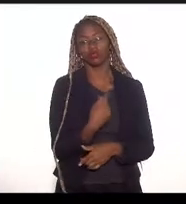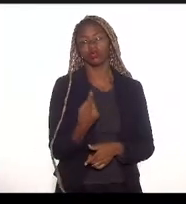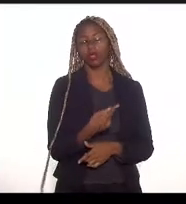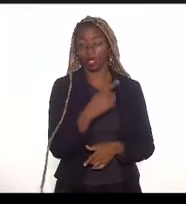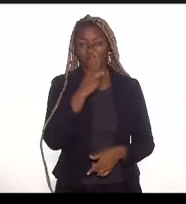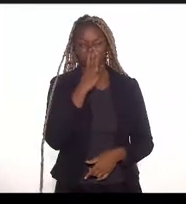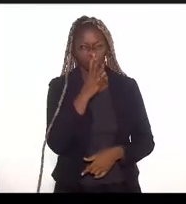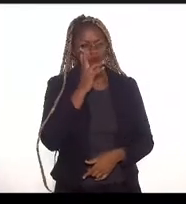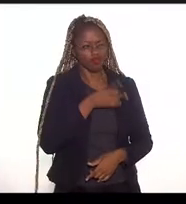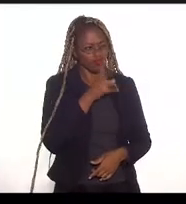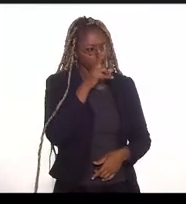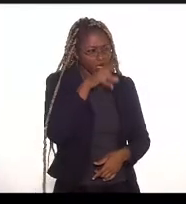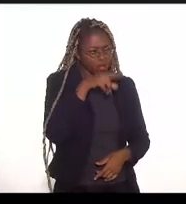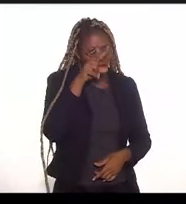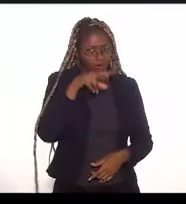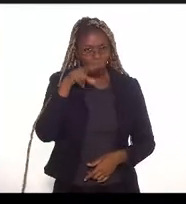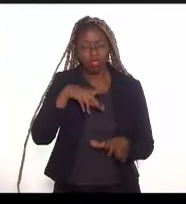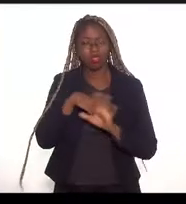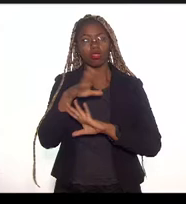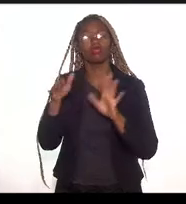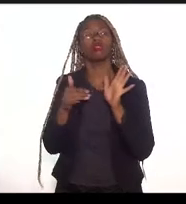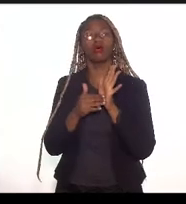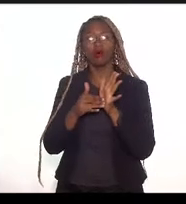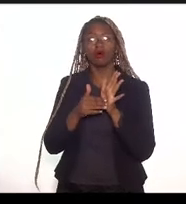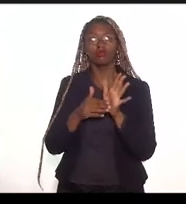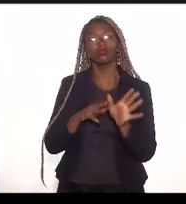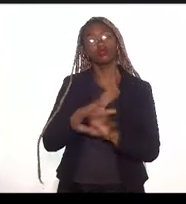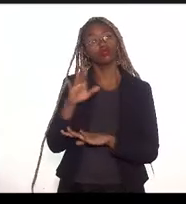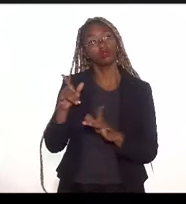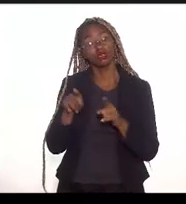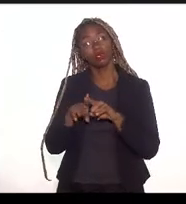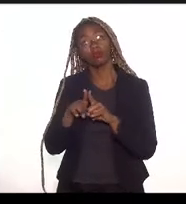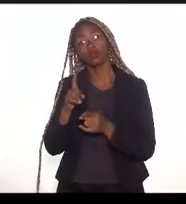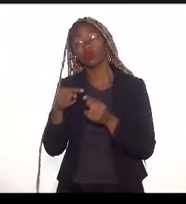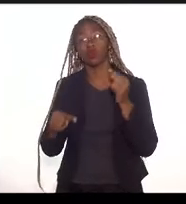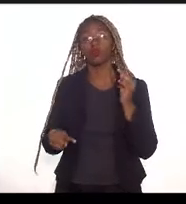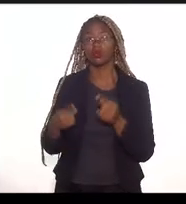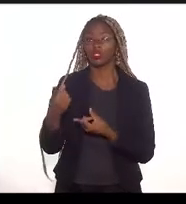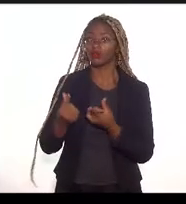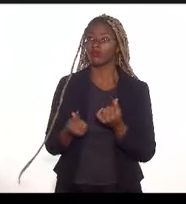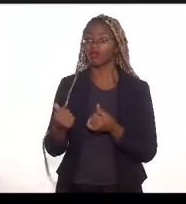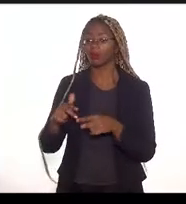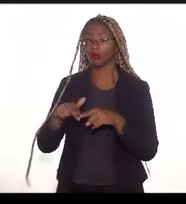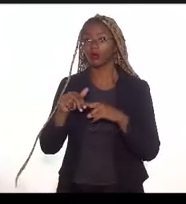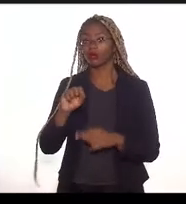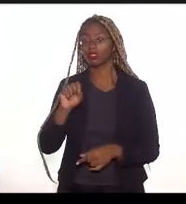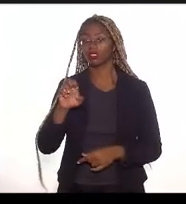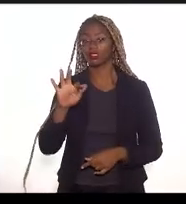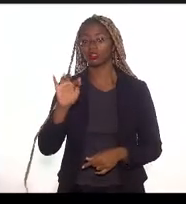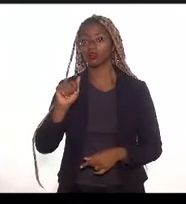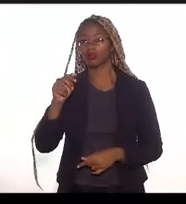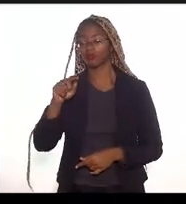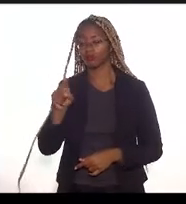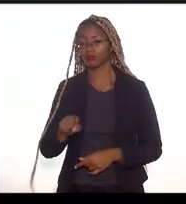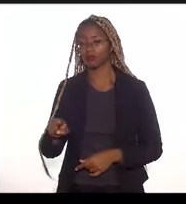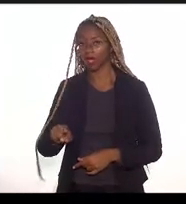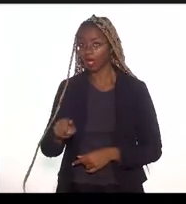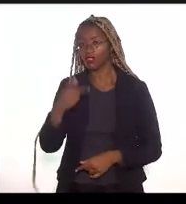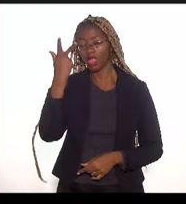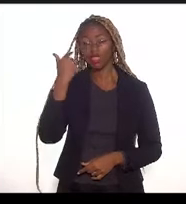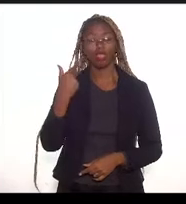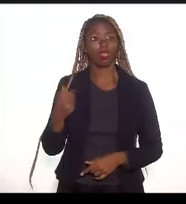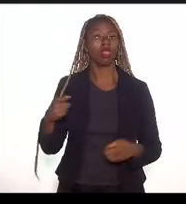tão somente das contrapartidas que não têm natureza fiscal. Por quê? Porque a Cefaz ela é naturalmente competente